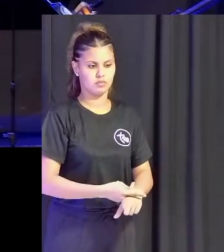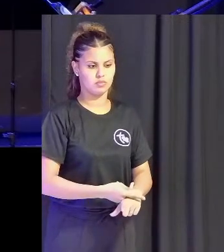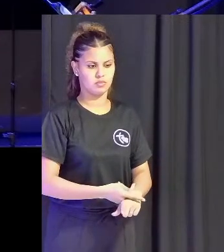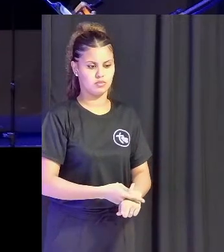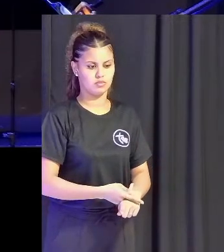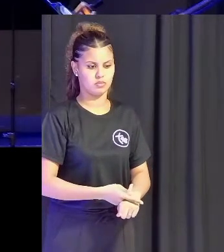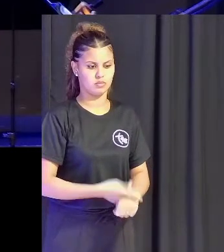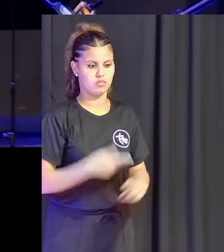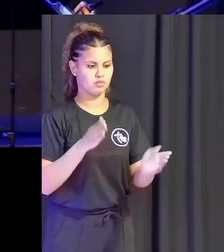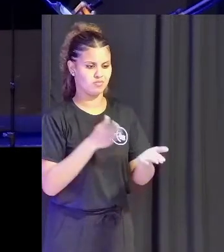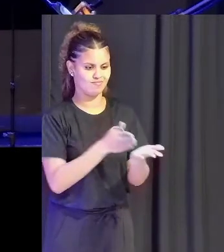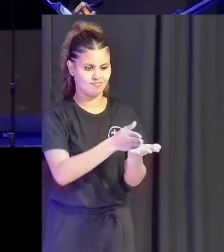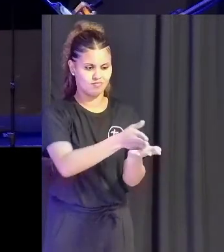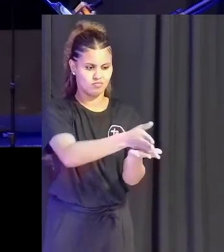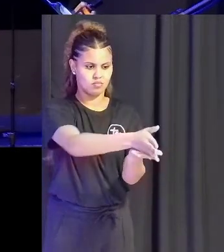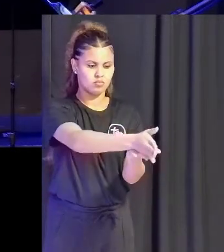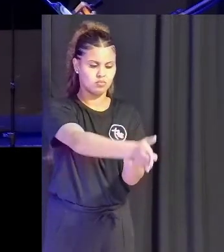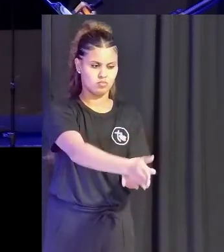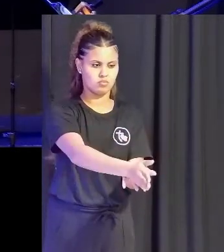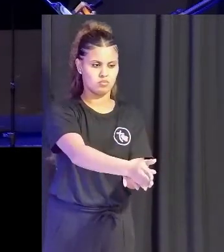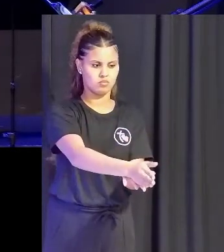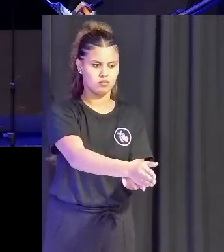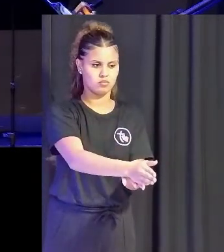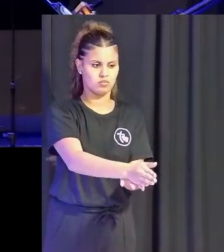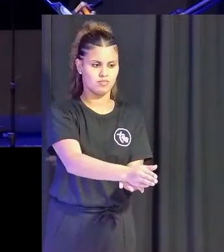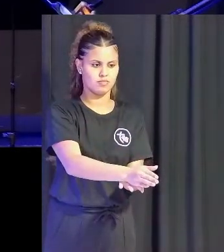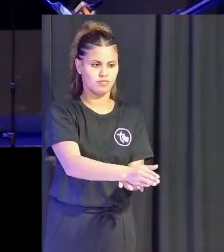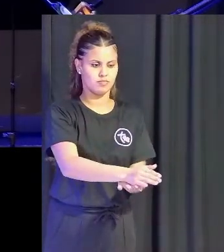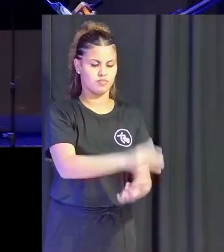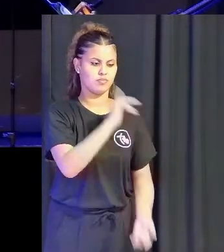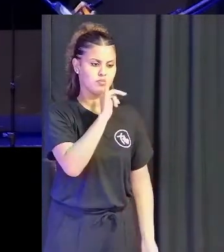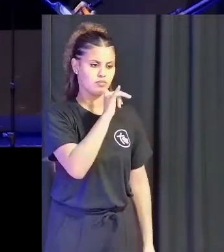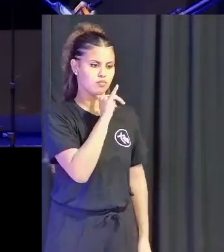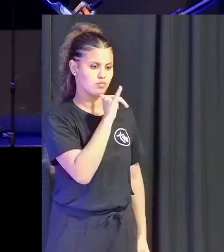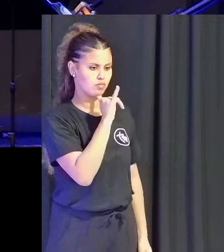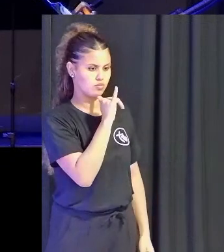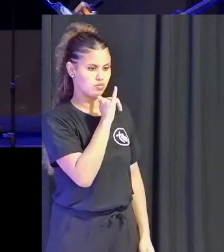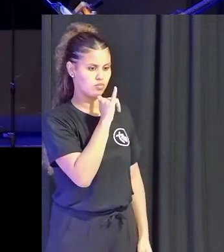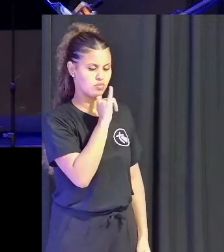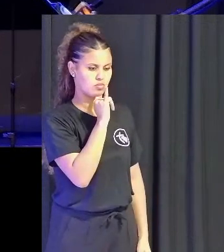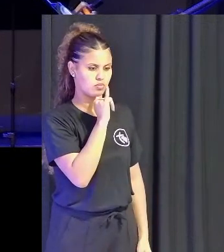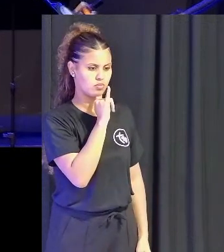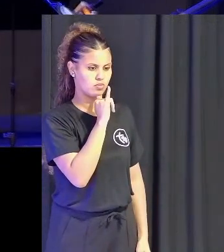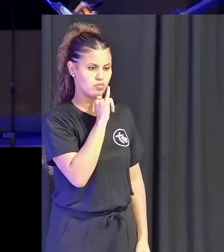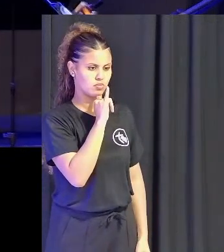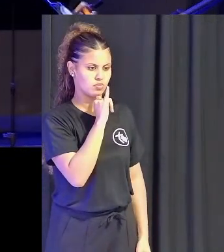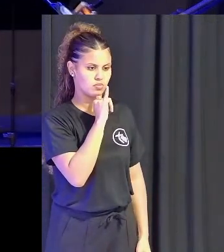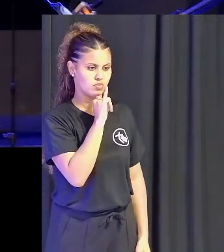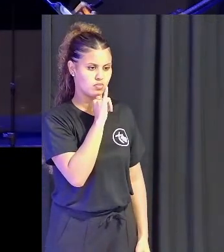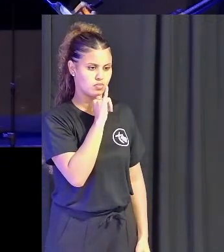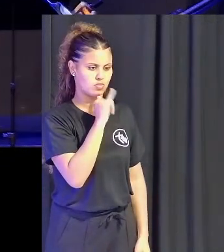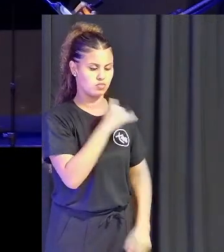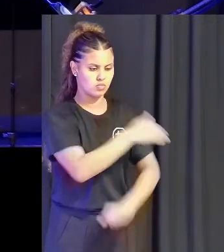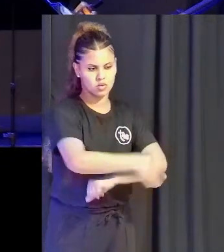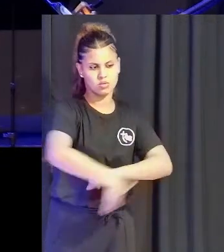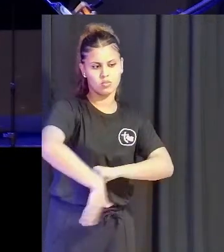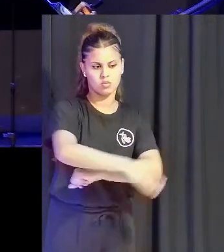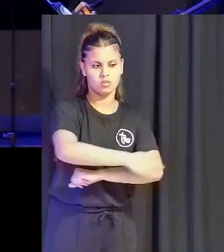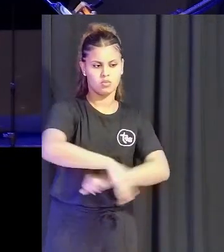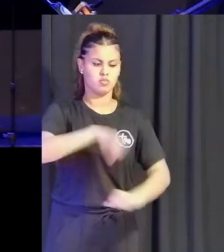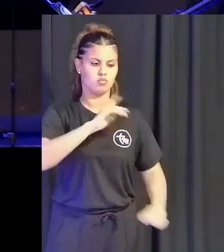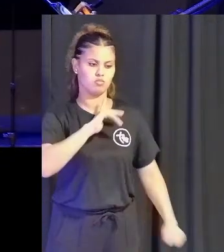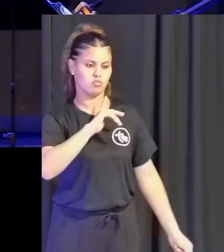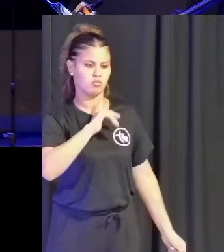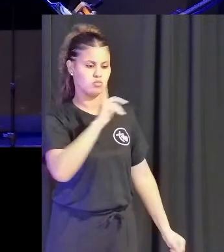esses escapes. É como o exemplo, se tu está numa rodovia e tem uma saída para ir a algum